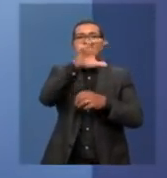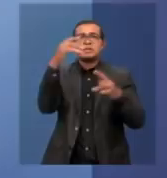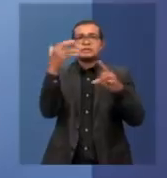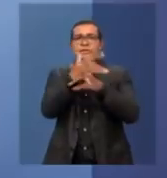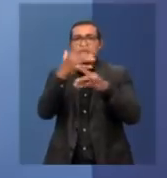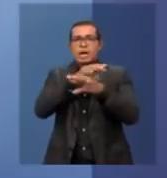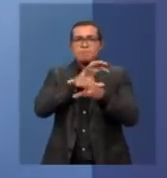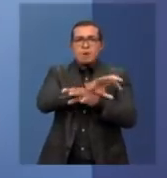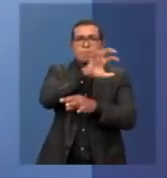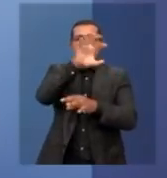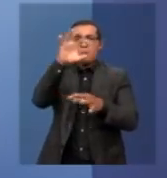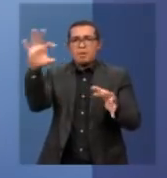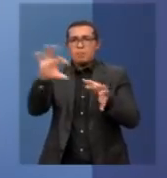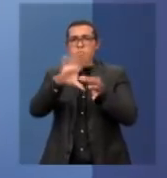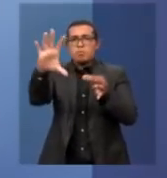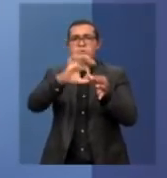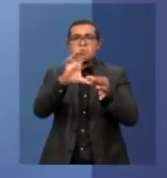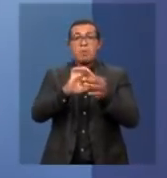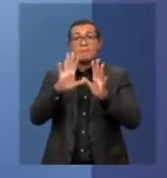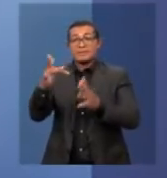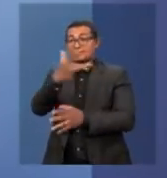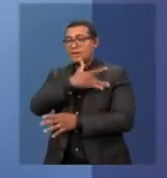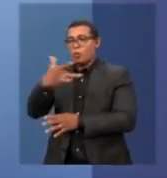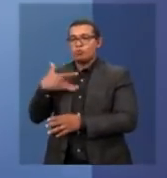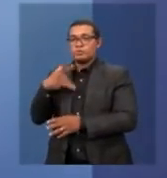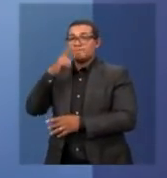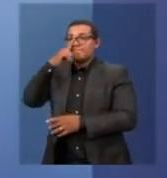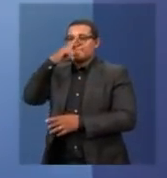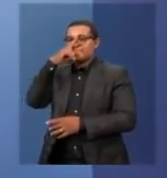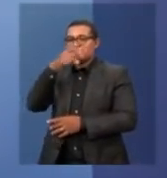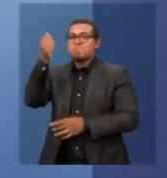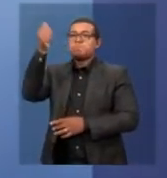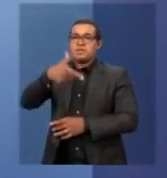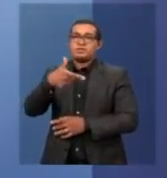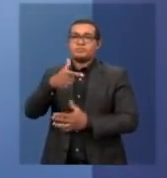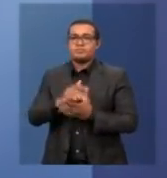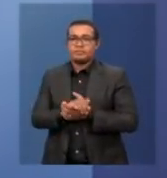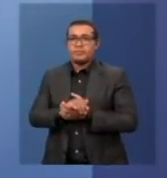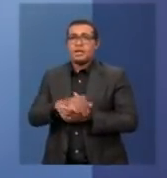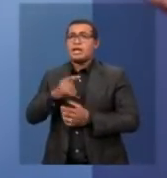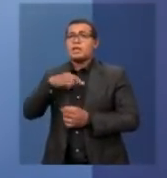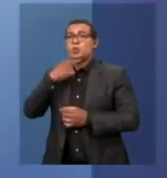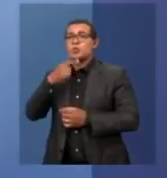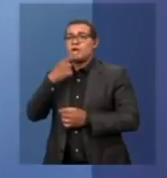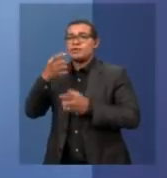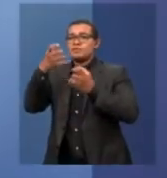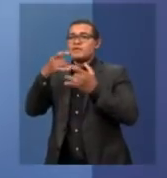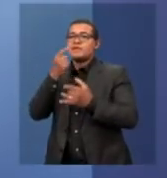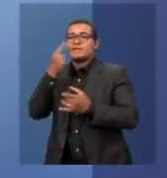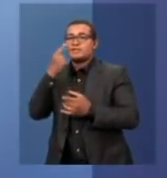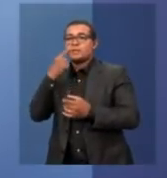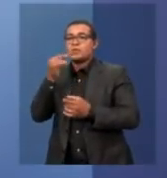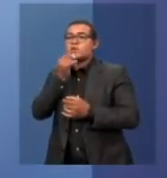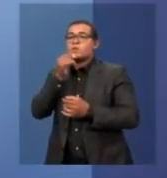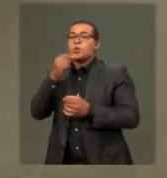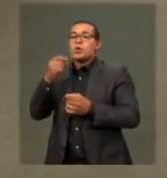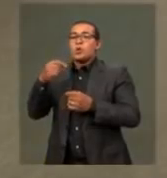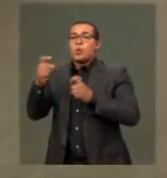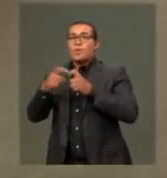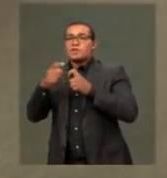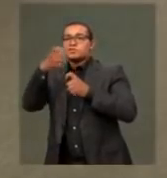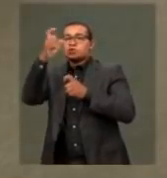ver a saúde como ela está nós não temos que ver um médico dizer que escolher quem vive e quem morre